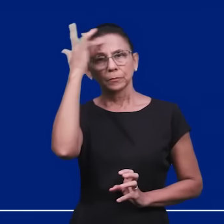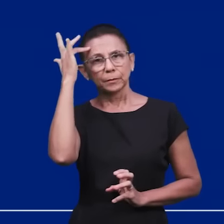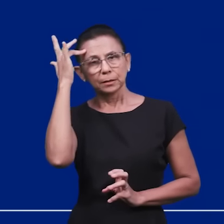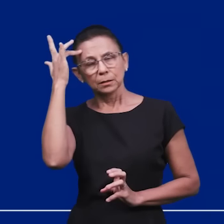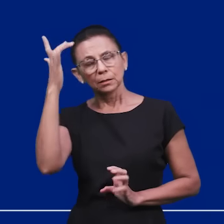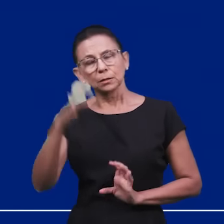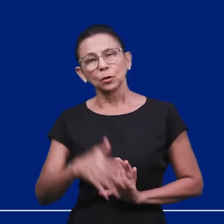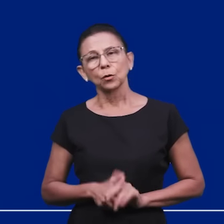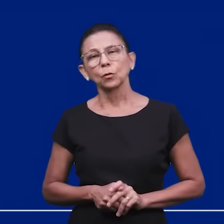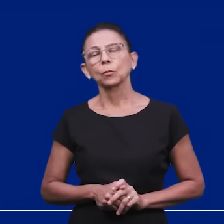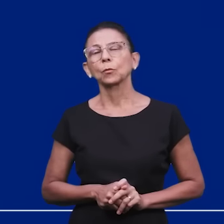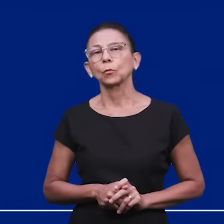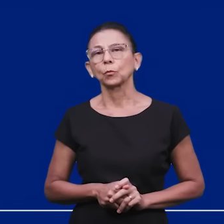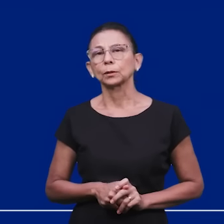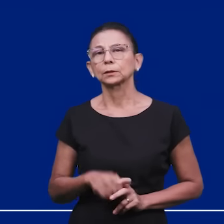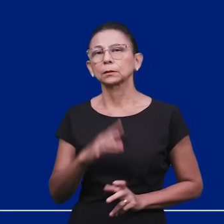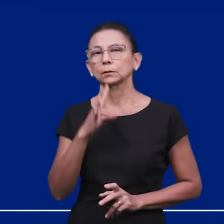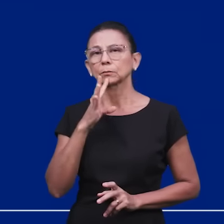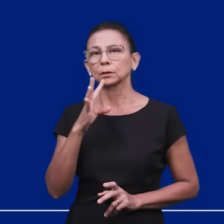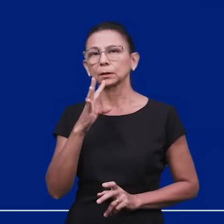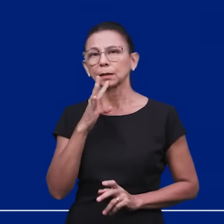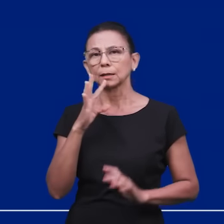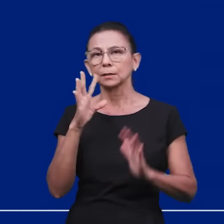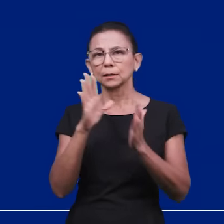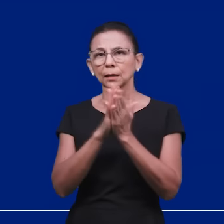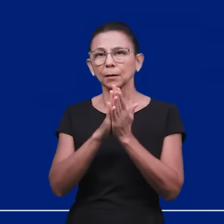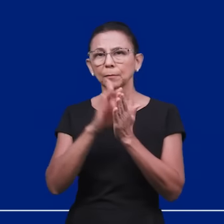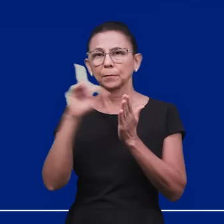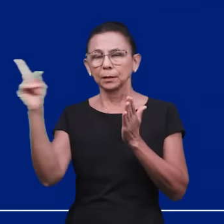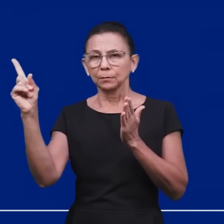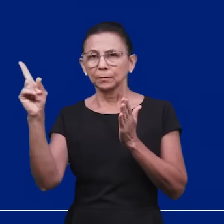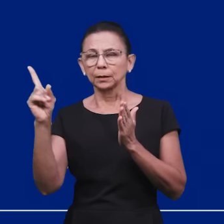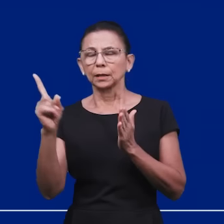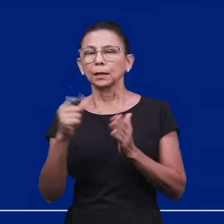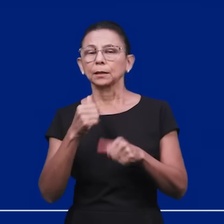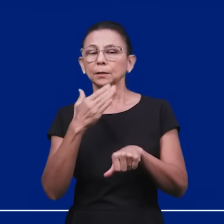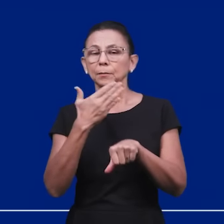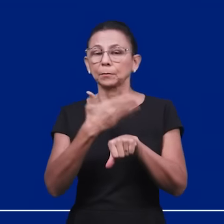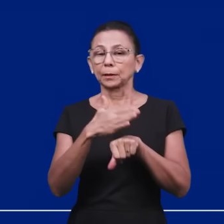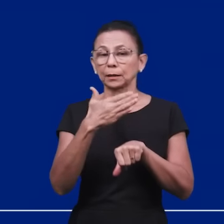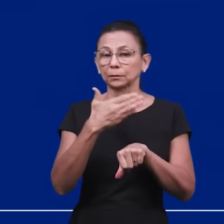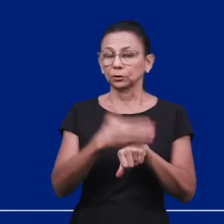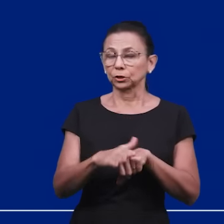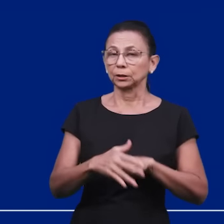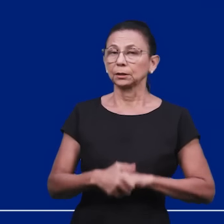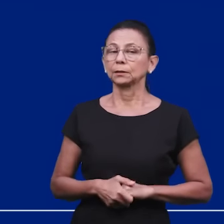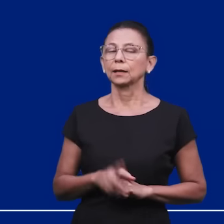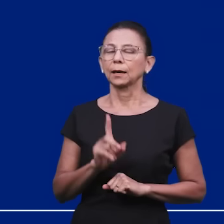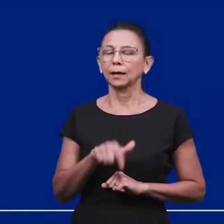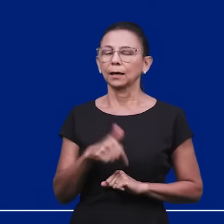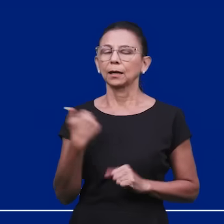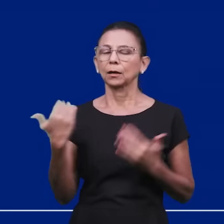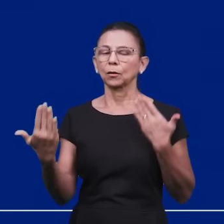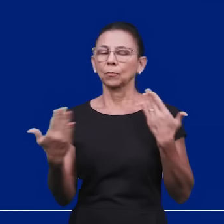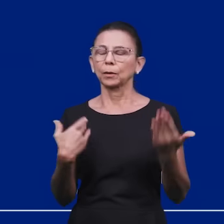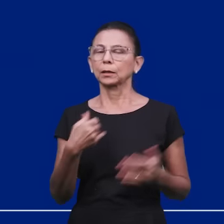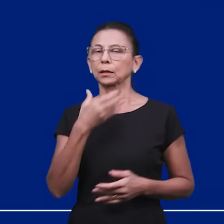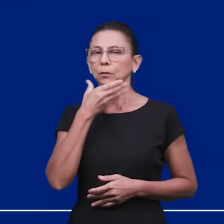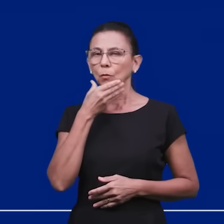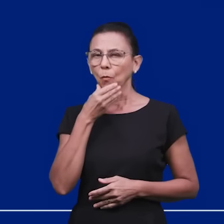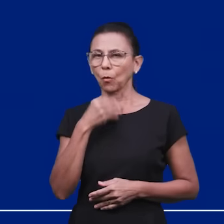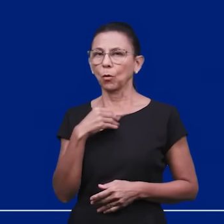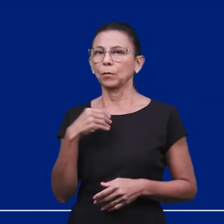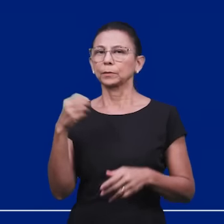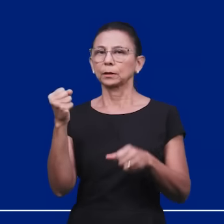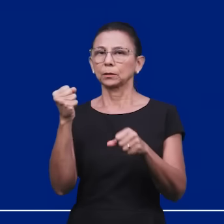estas minhas palavras e as pratica, assemelhá-lo-ei ao homem prudente que edificou a sua casa sobre